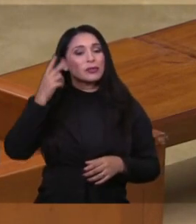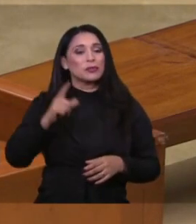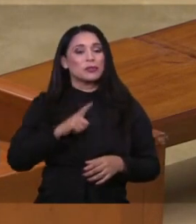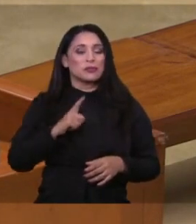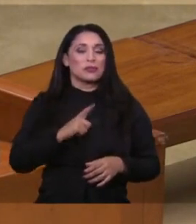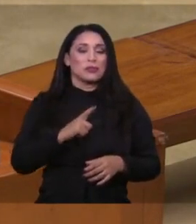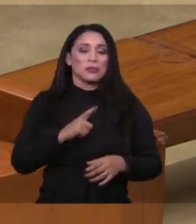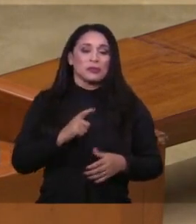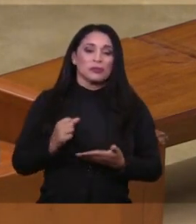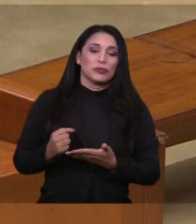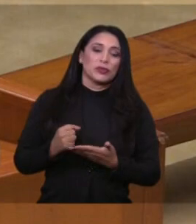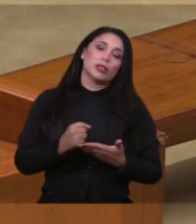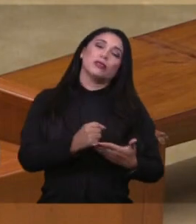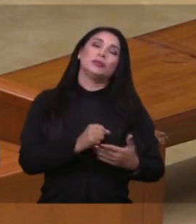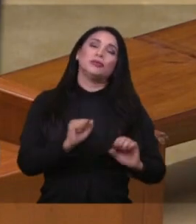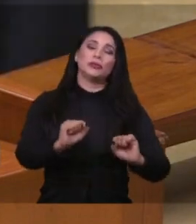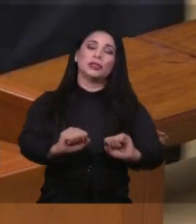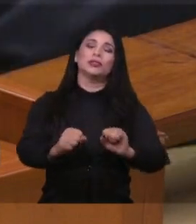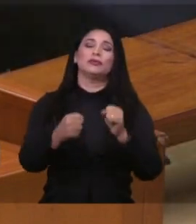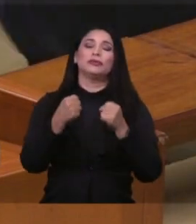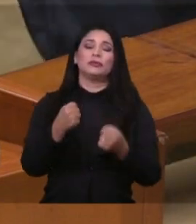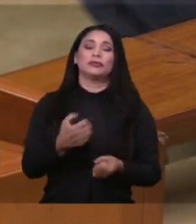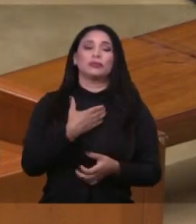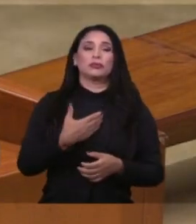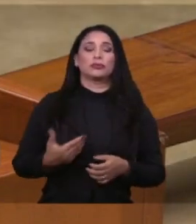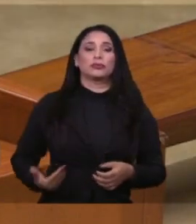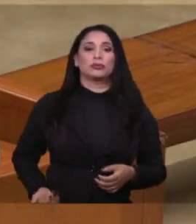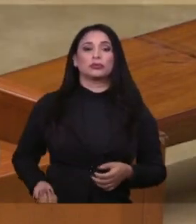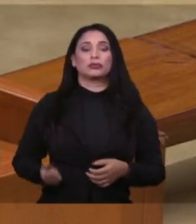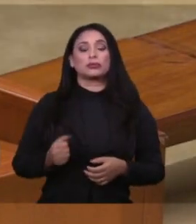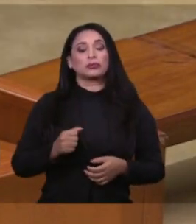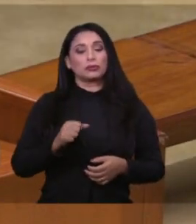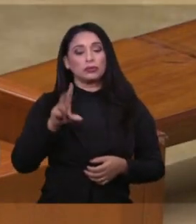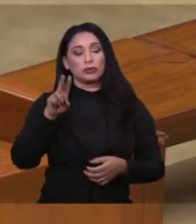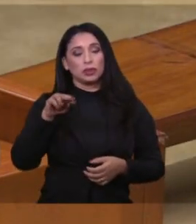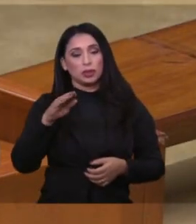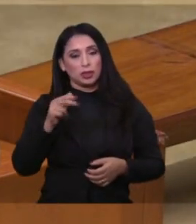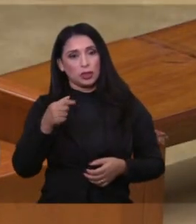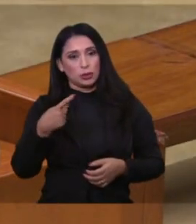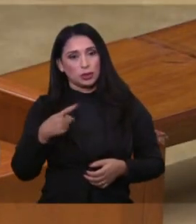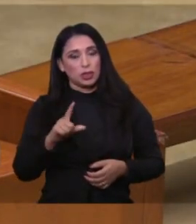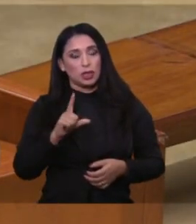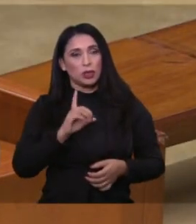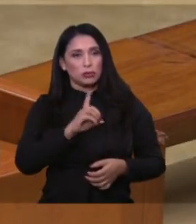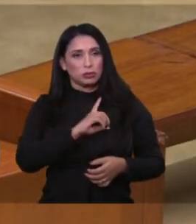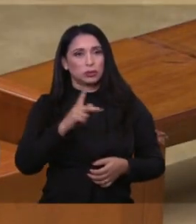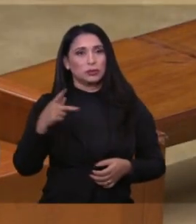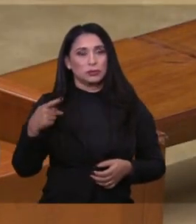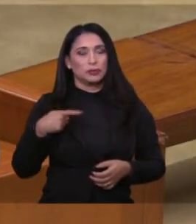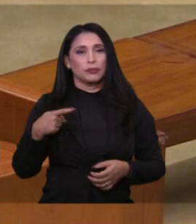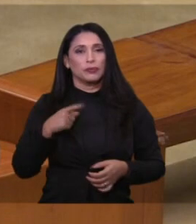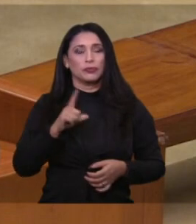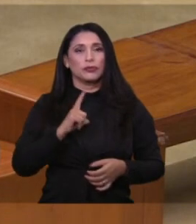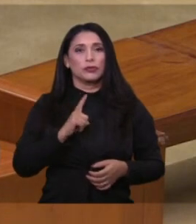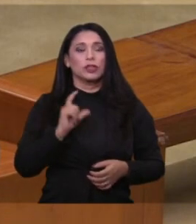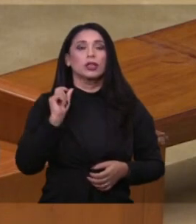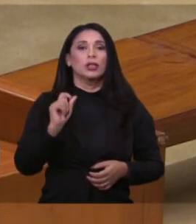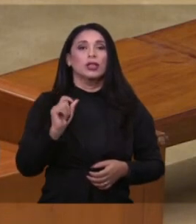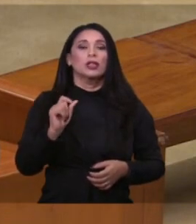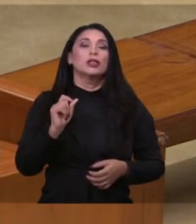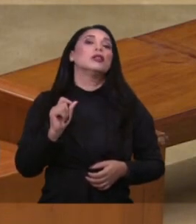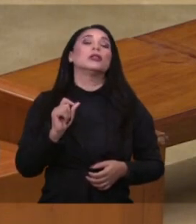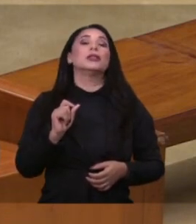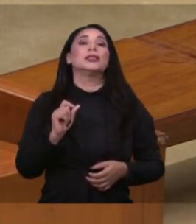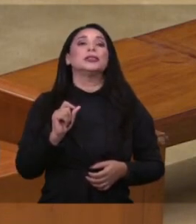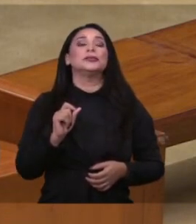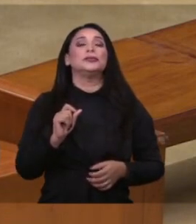a contribuição da Defensoria Pública da União nesta fala desafia a reflexão sobre a promoção dos direitos humanos e a dívida